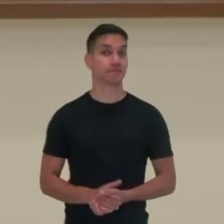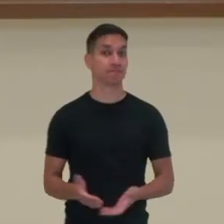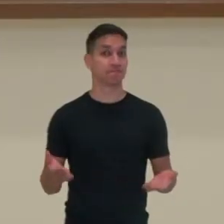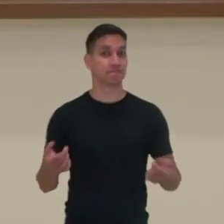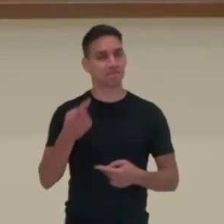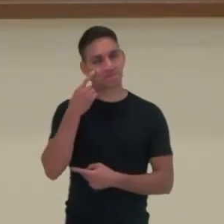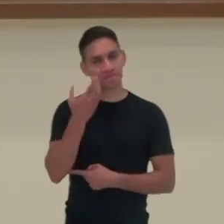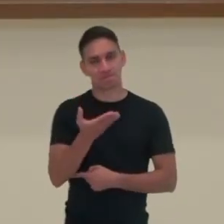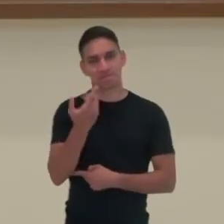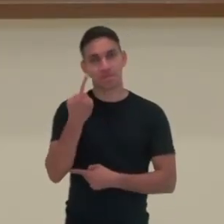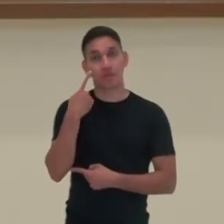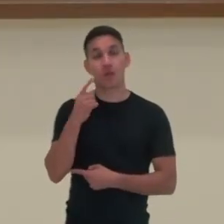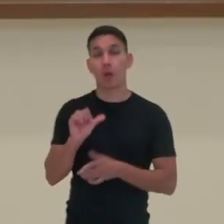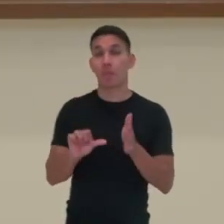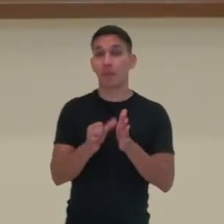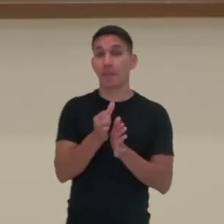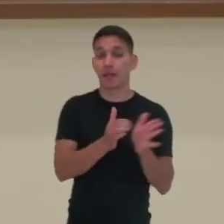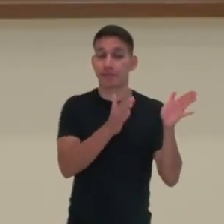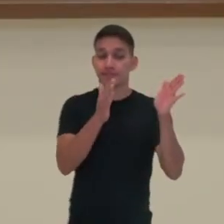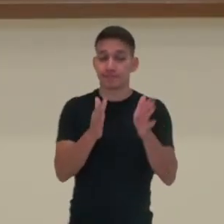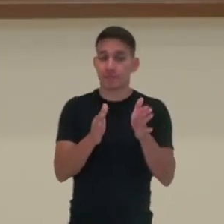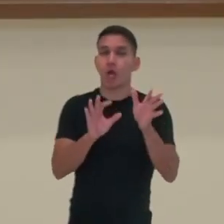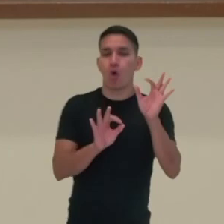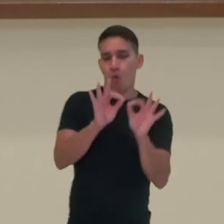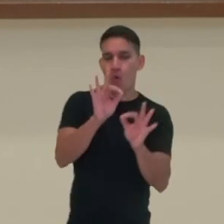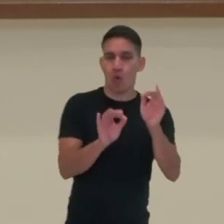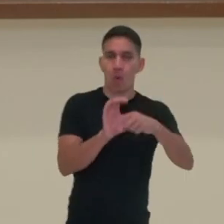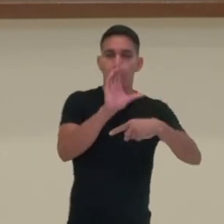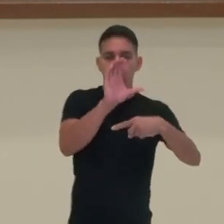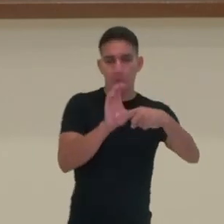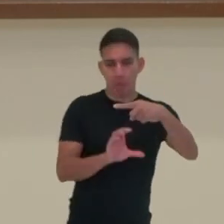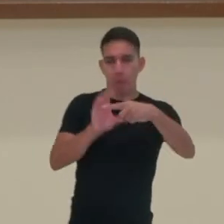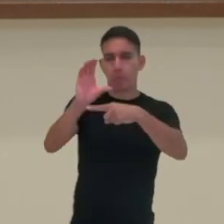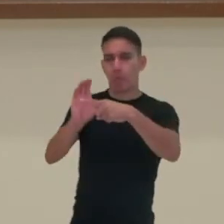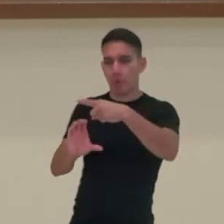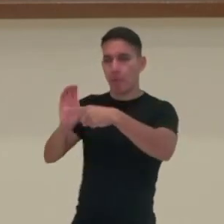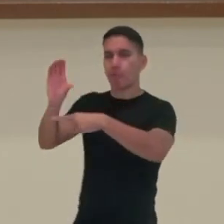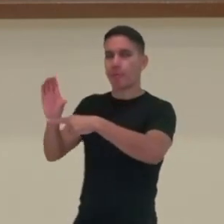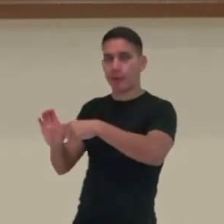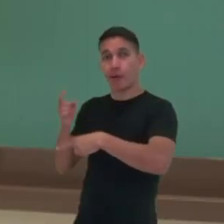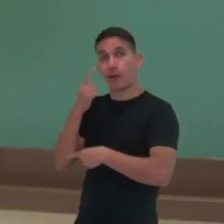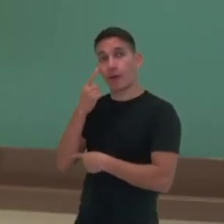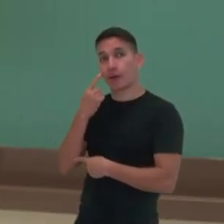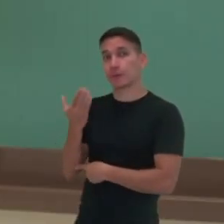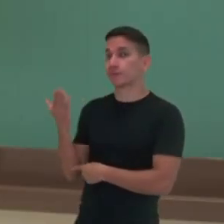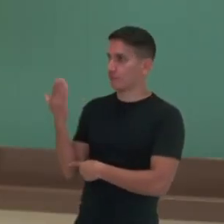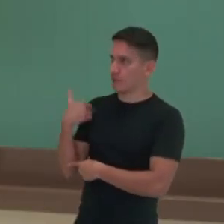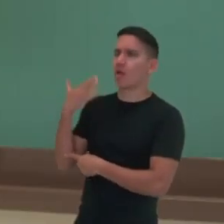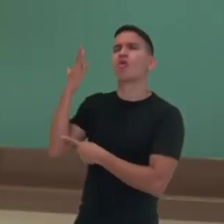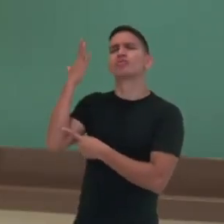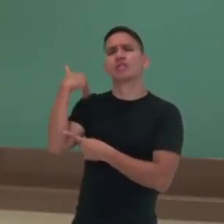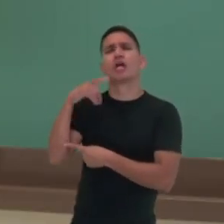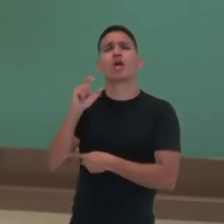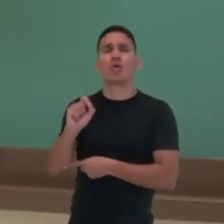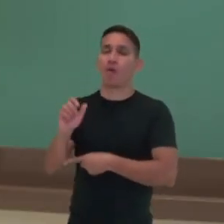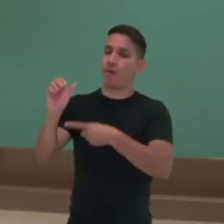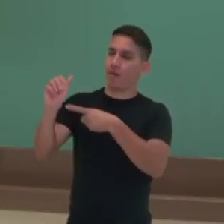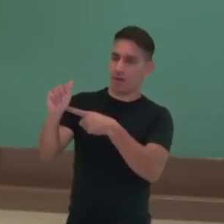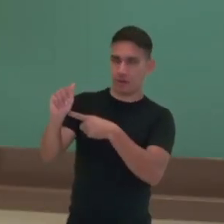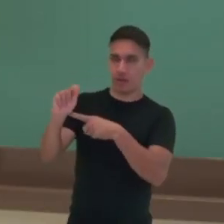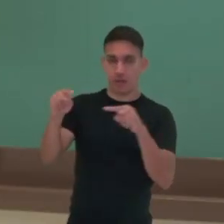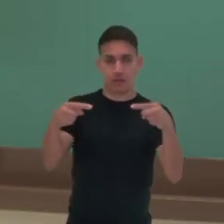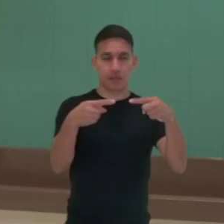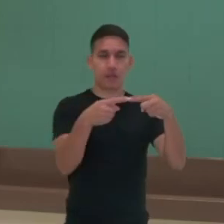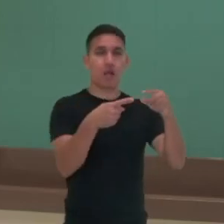Então vamos lá? Primeiro passo então é montarmos as razões. Então veja, eu sei que o sócio A está